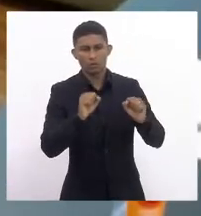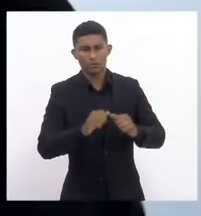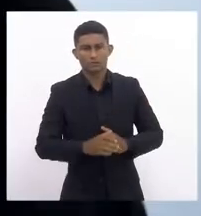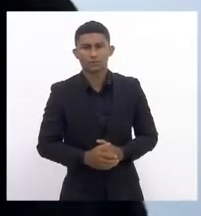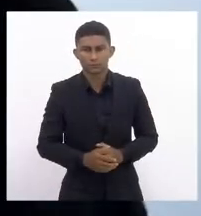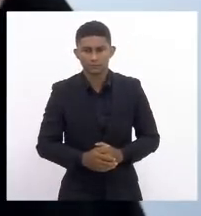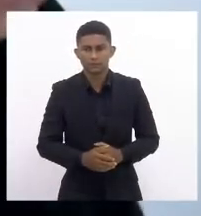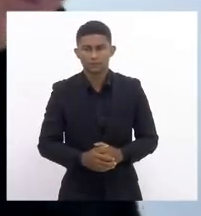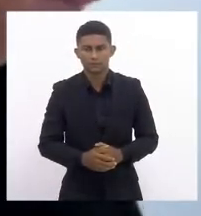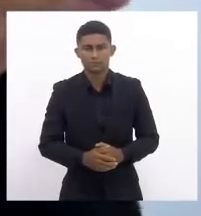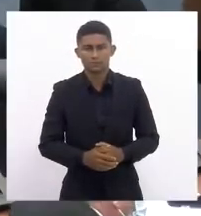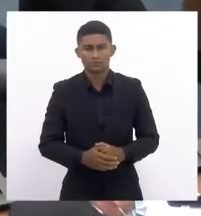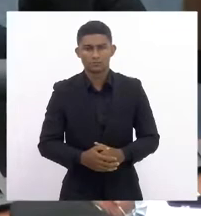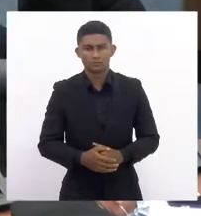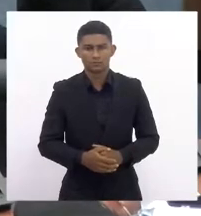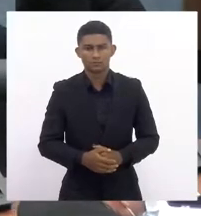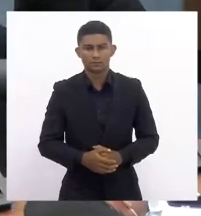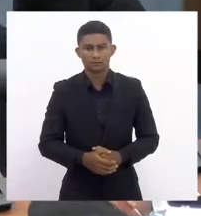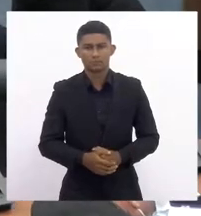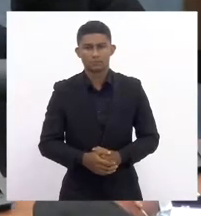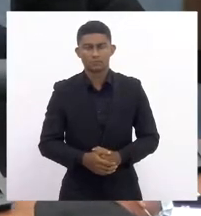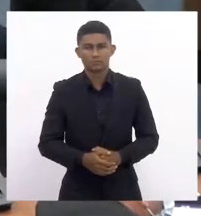foi.